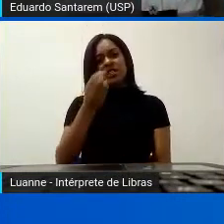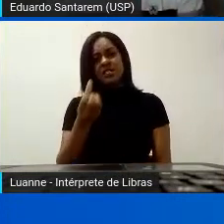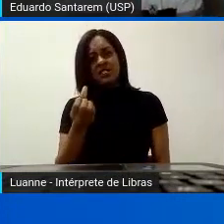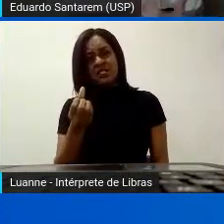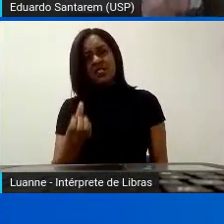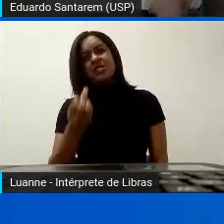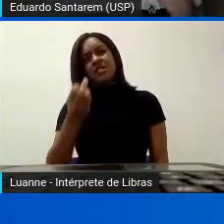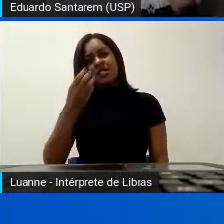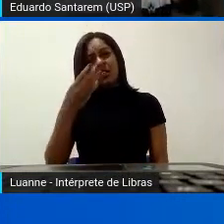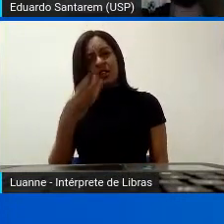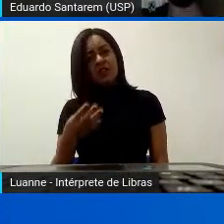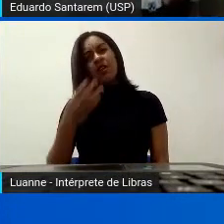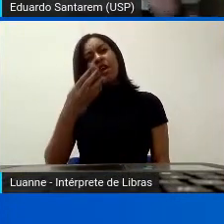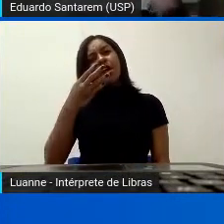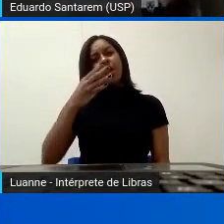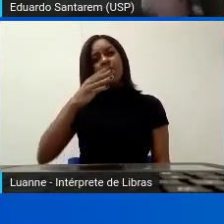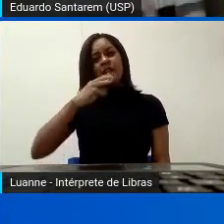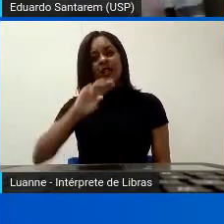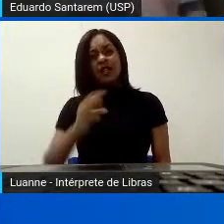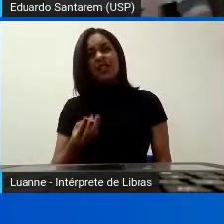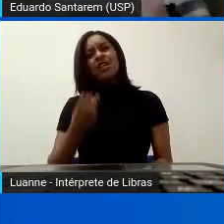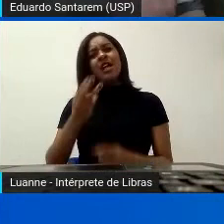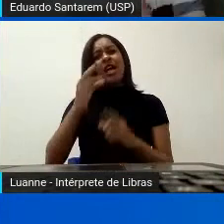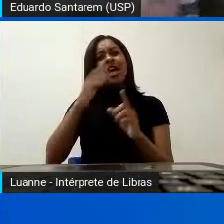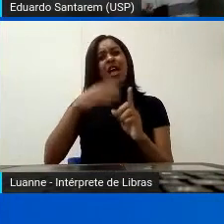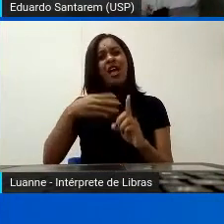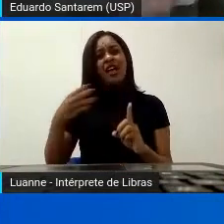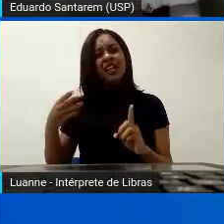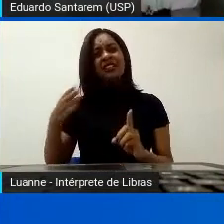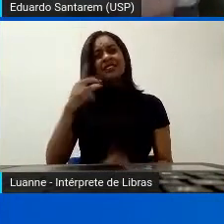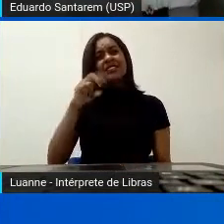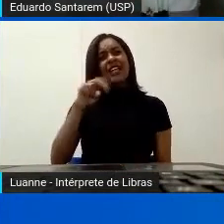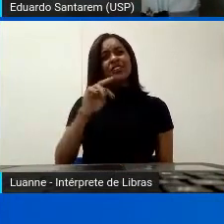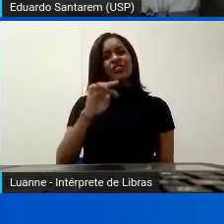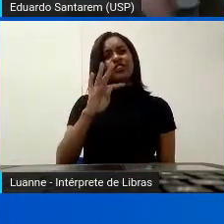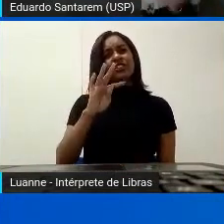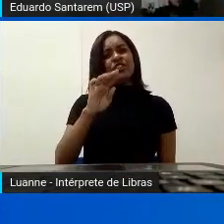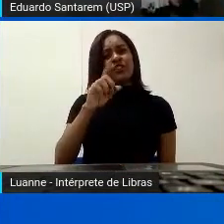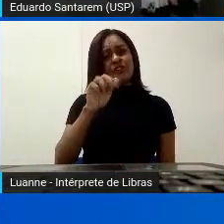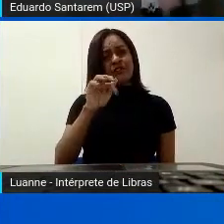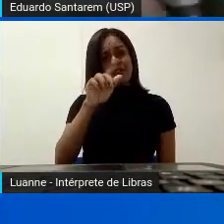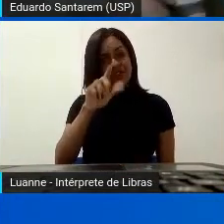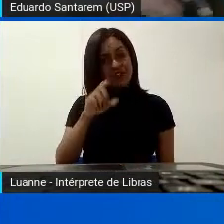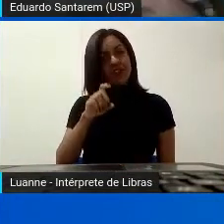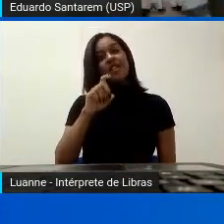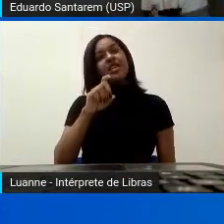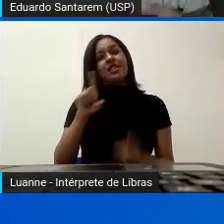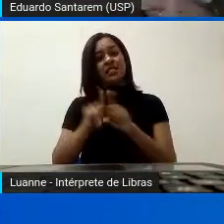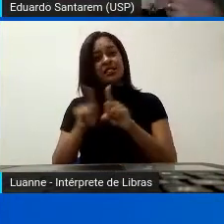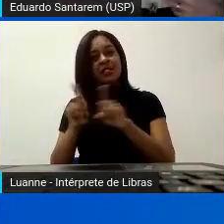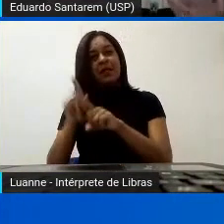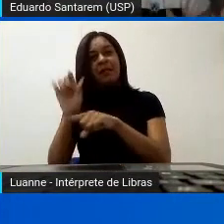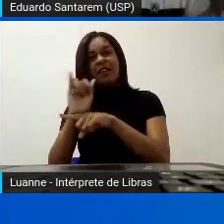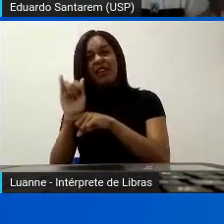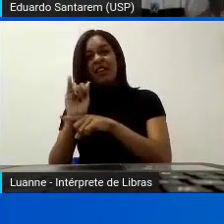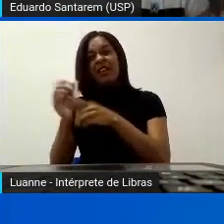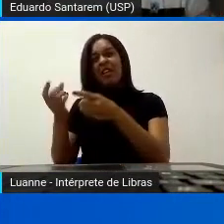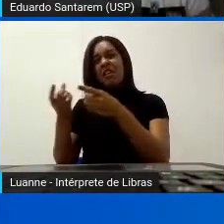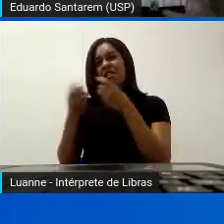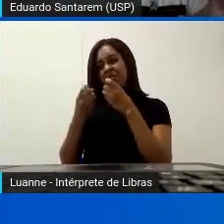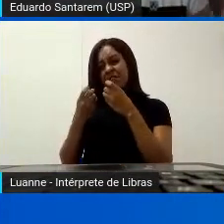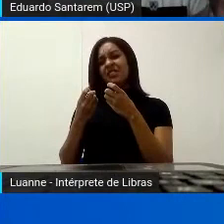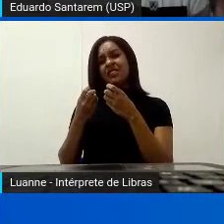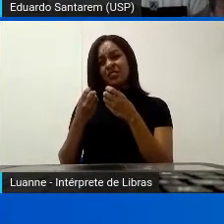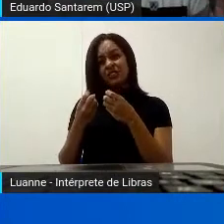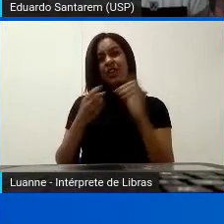assistir Netflix a gente tem 4,7 Milhões de vídeos vistos no YouTube então quer dizer Esse é um contexto